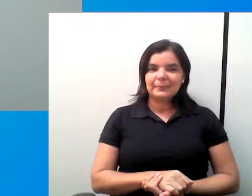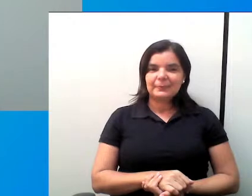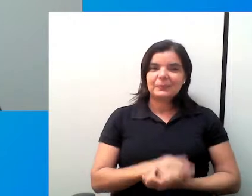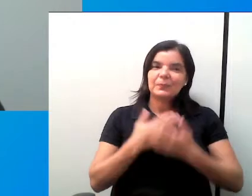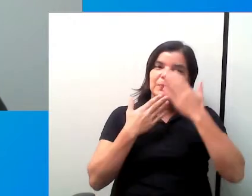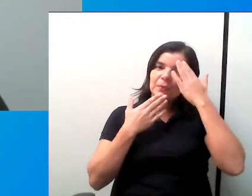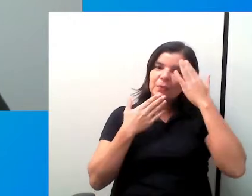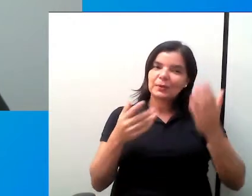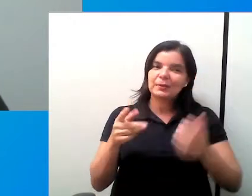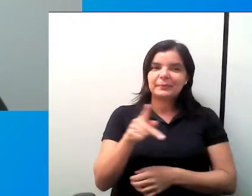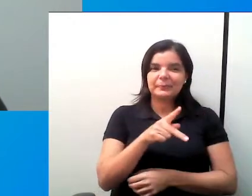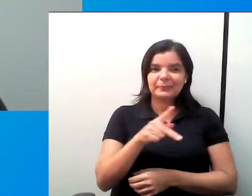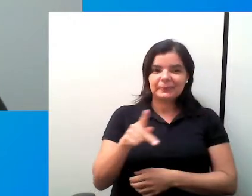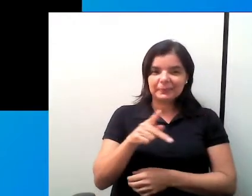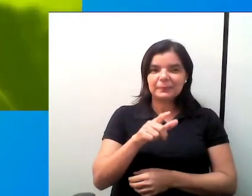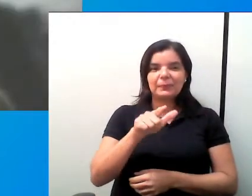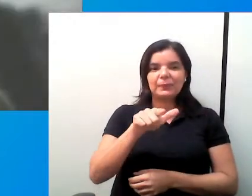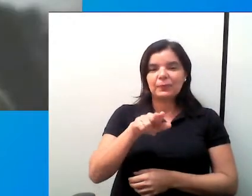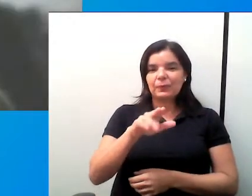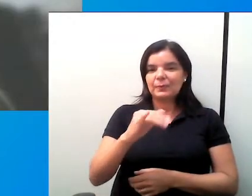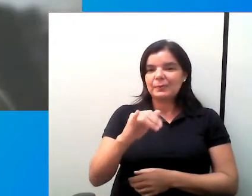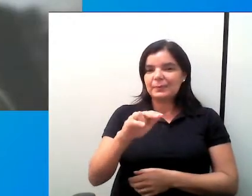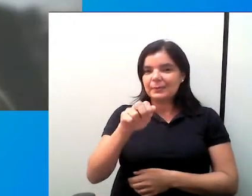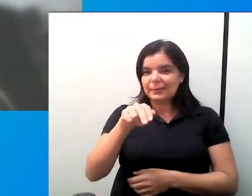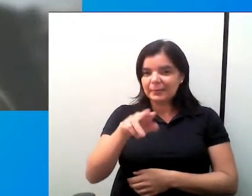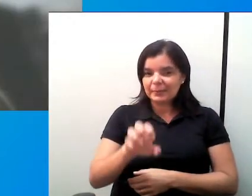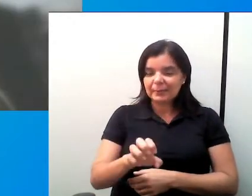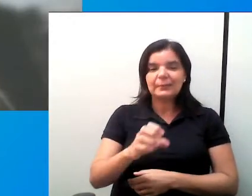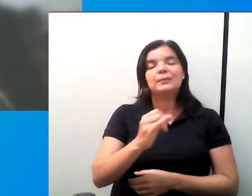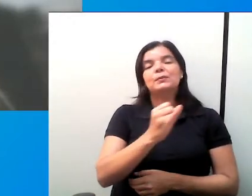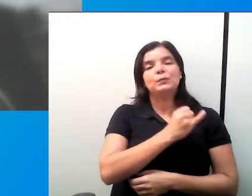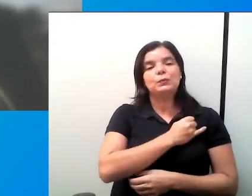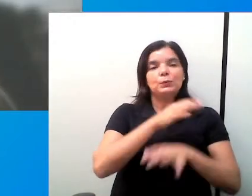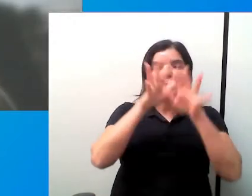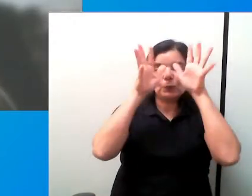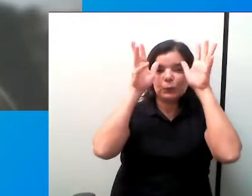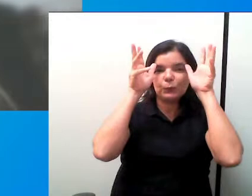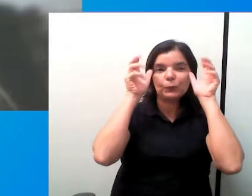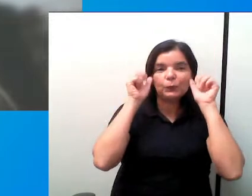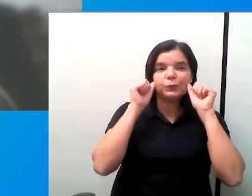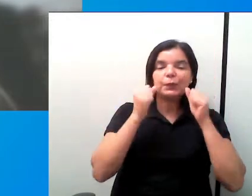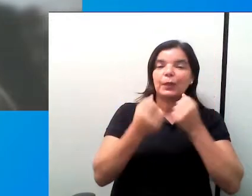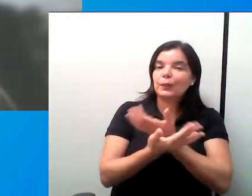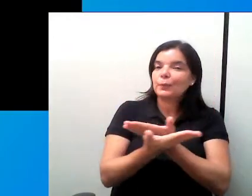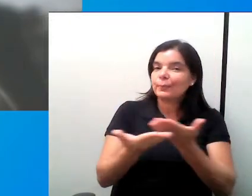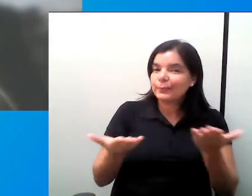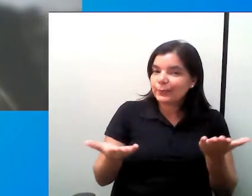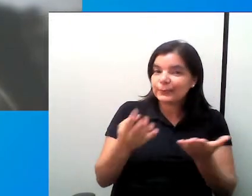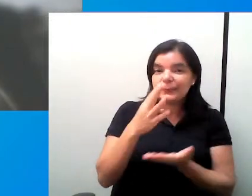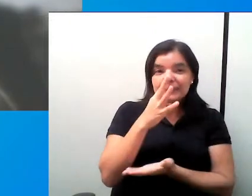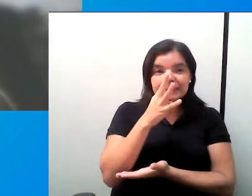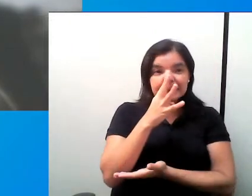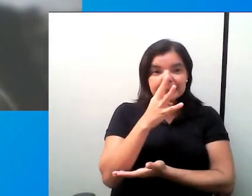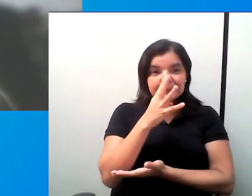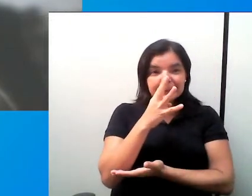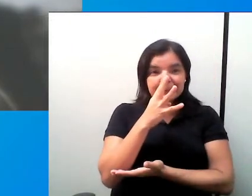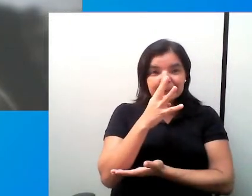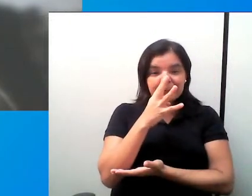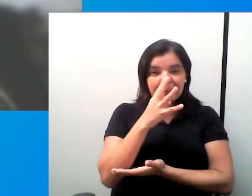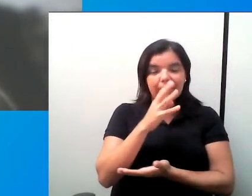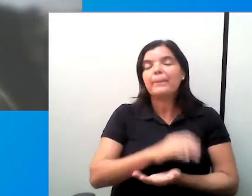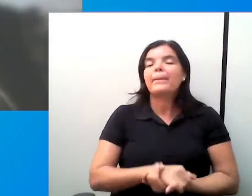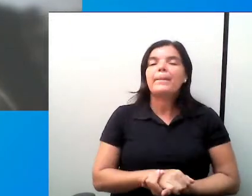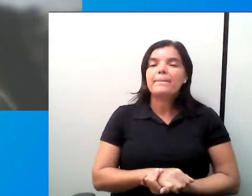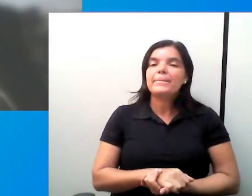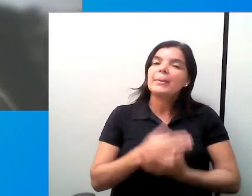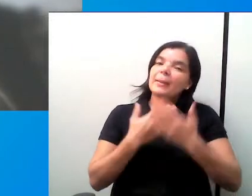Obrigada, professora Luciane, nós do Instituto Federal do Acre e todos que estão assistindo da Rede Federal, que